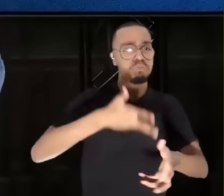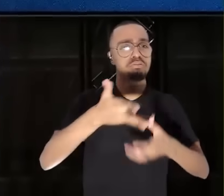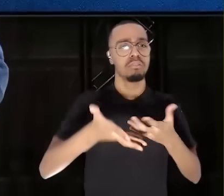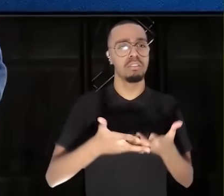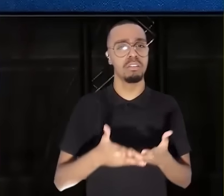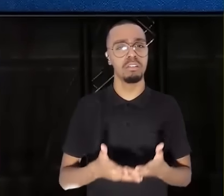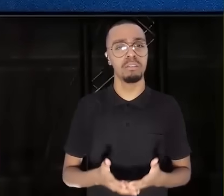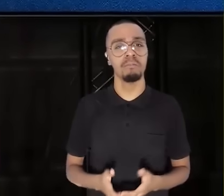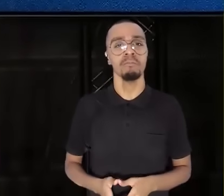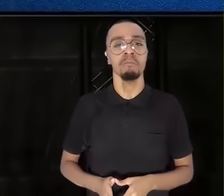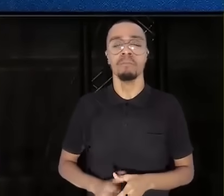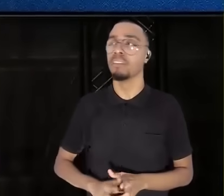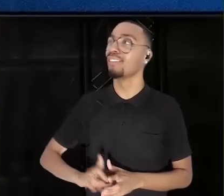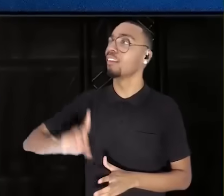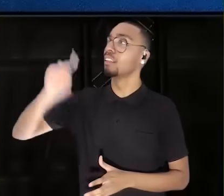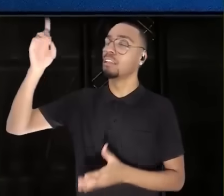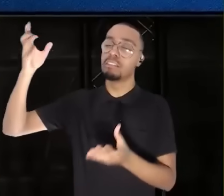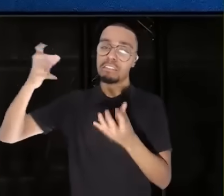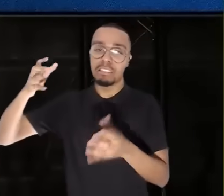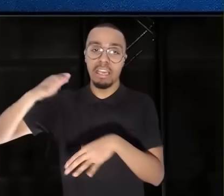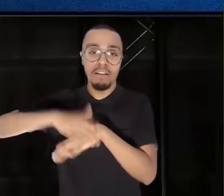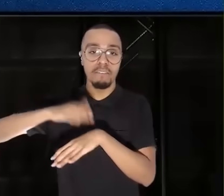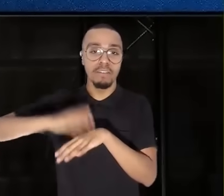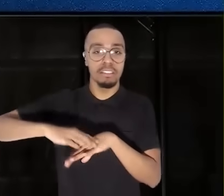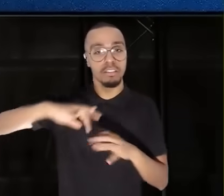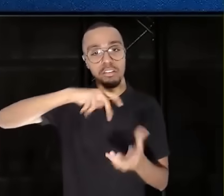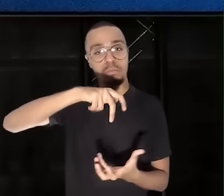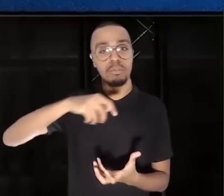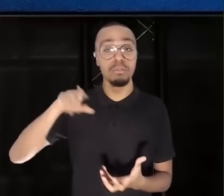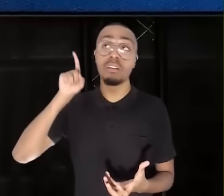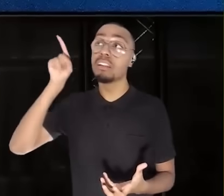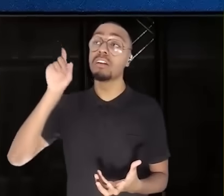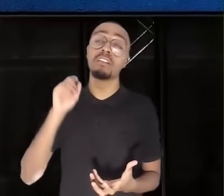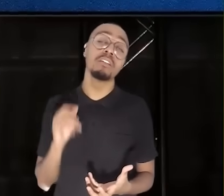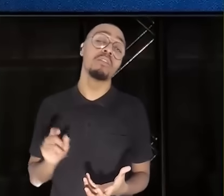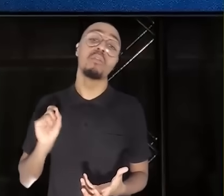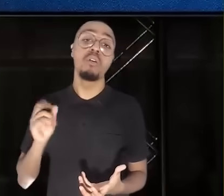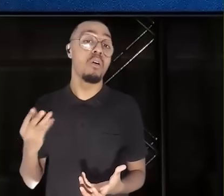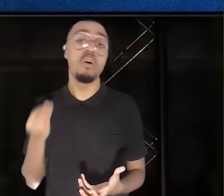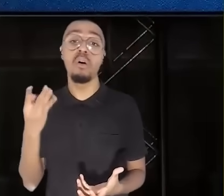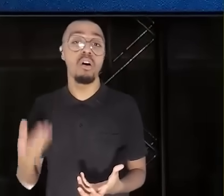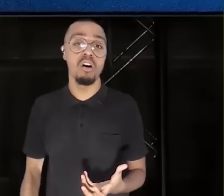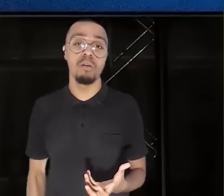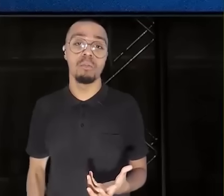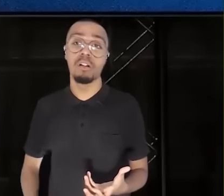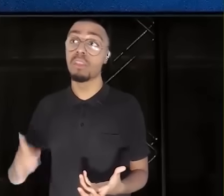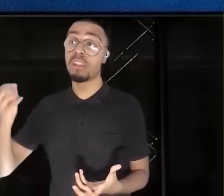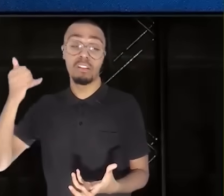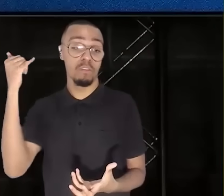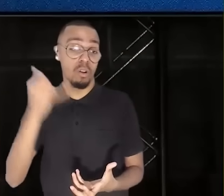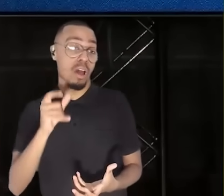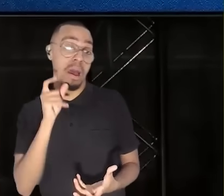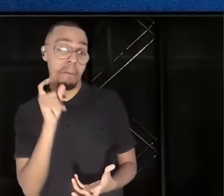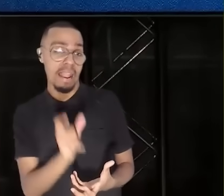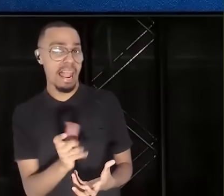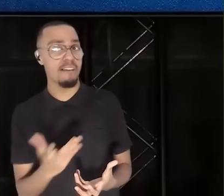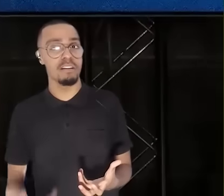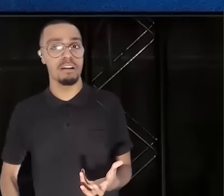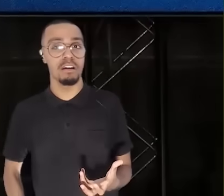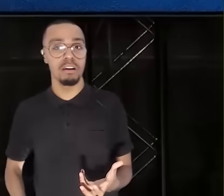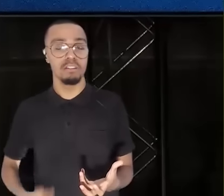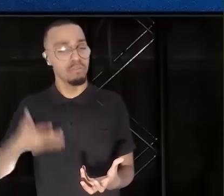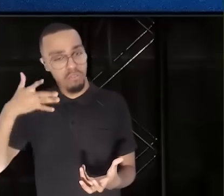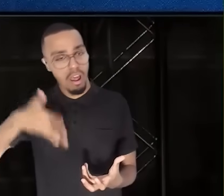quer fazer algo acontecer na terra, Ele usa a palavra. Haja luz, haja